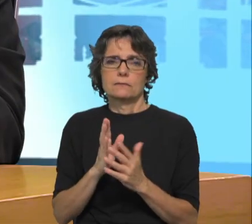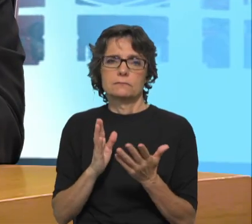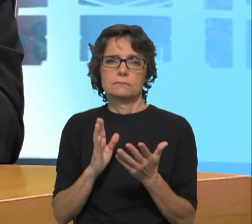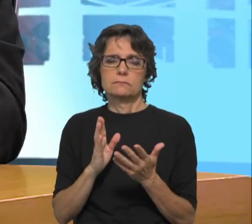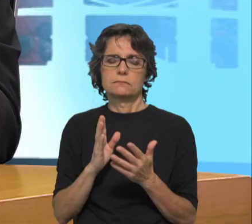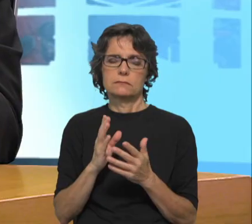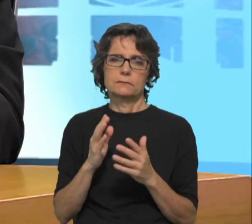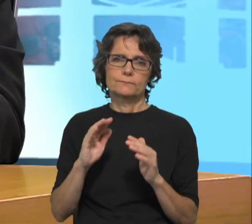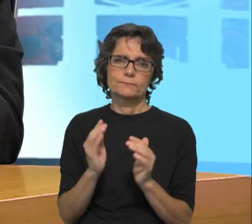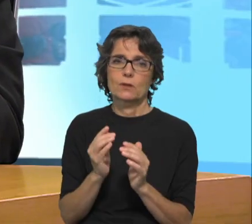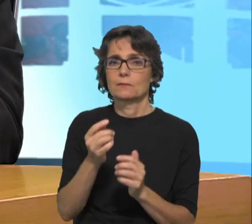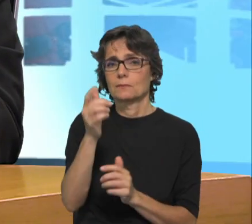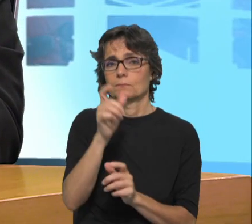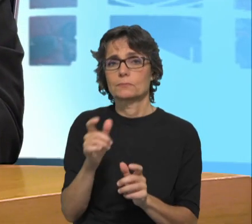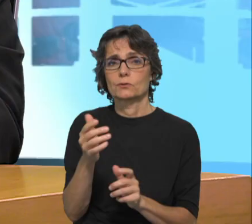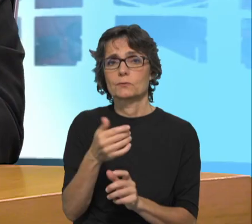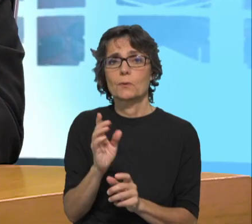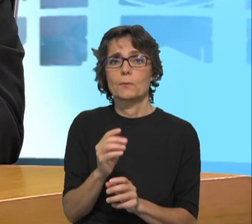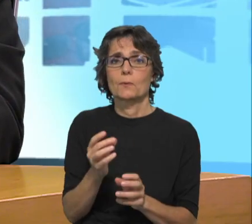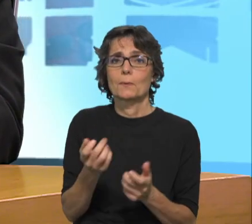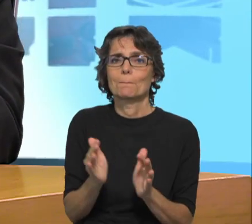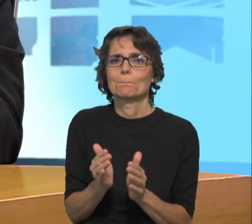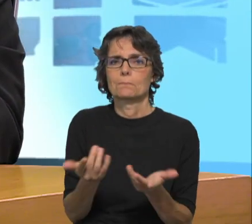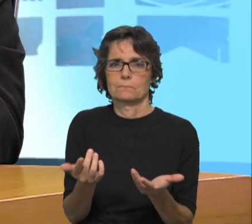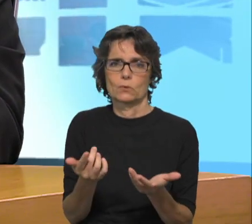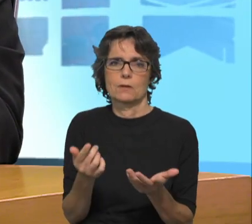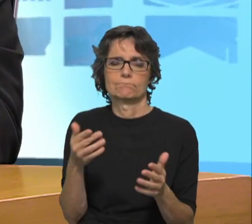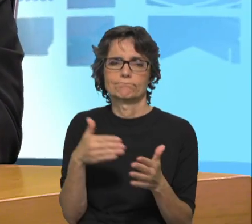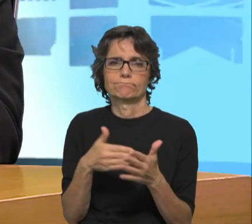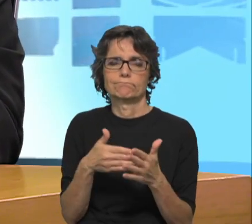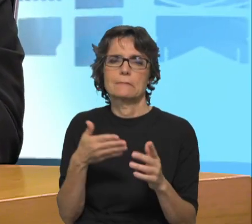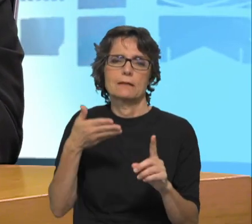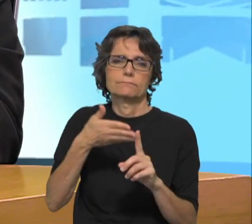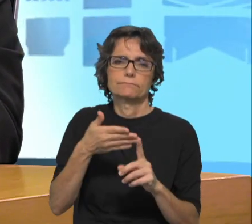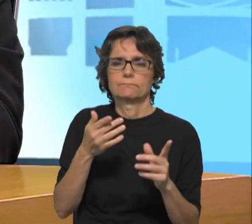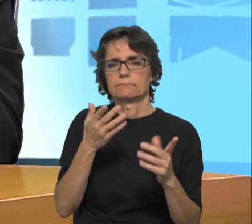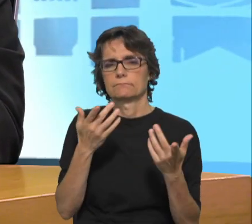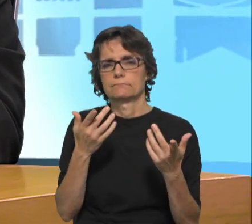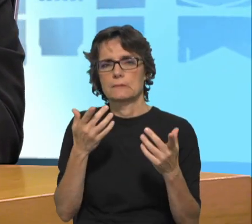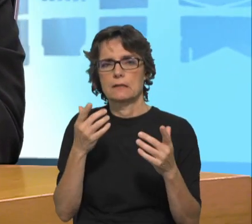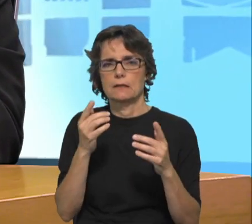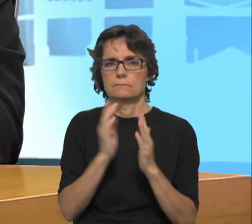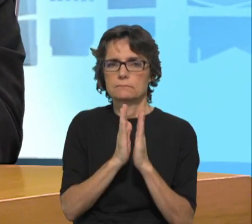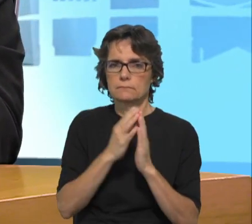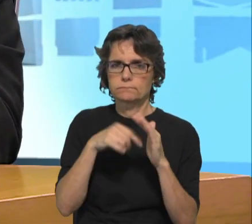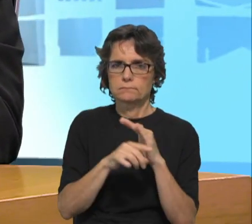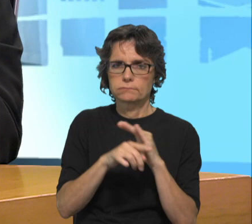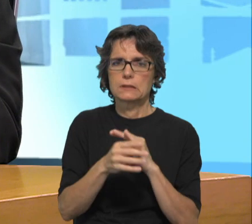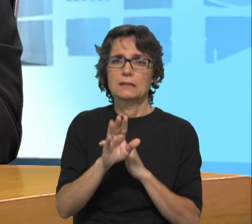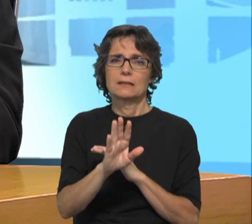a que aqueles que, de facto, praticam o façam de uma forma mais consciente e mais empenhada. E, portanto, por um